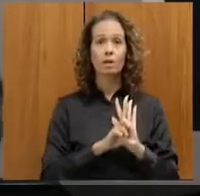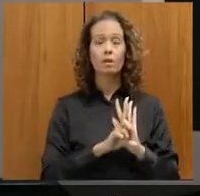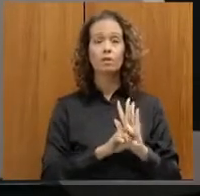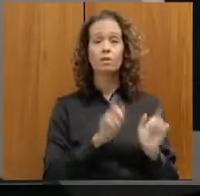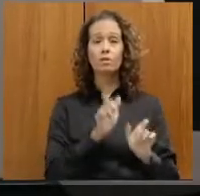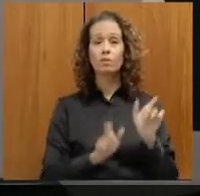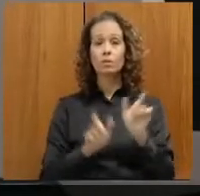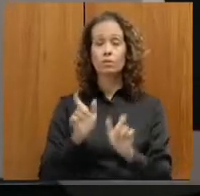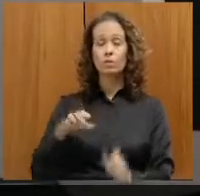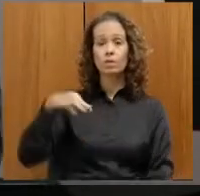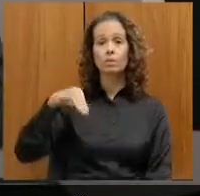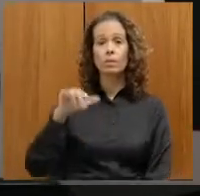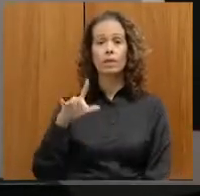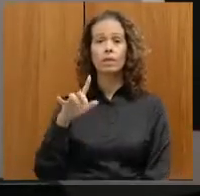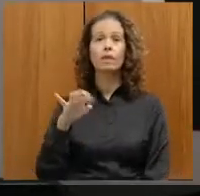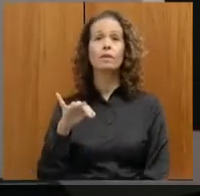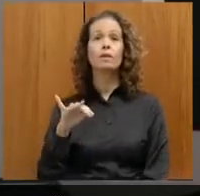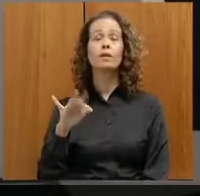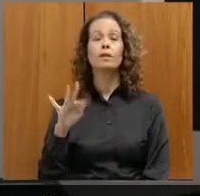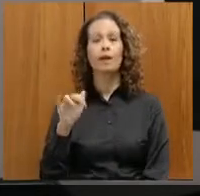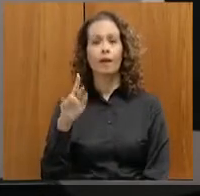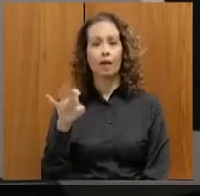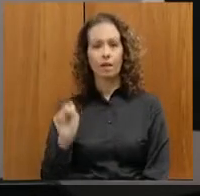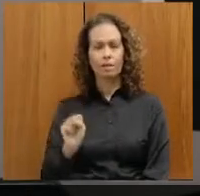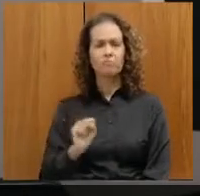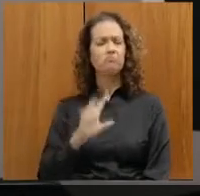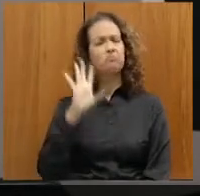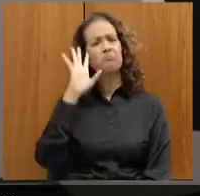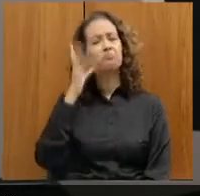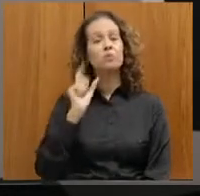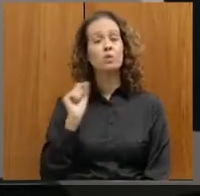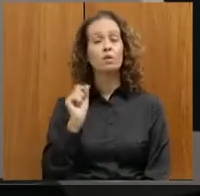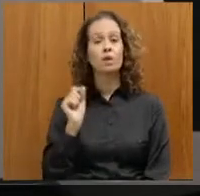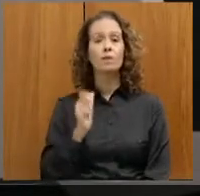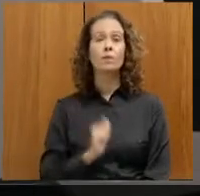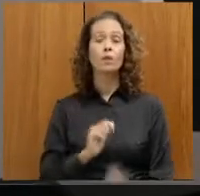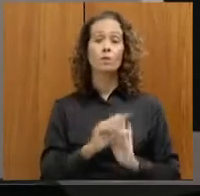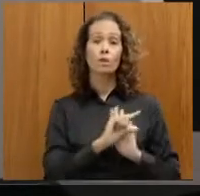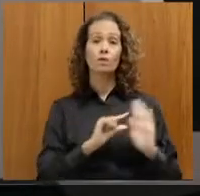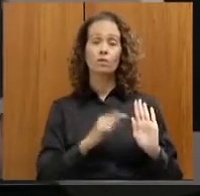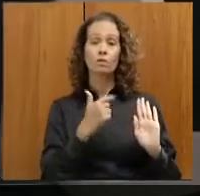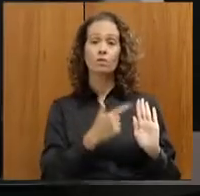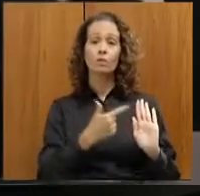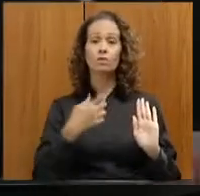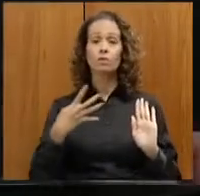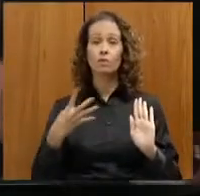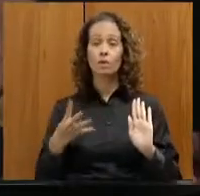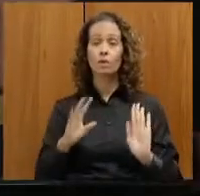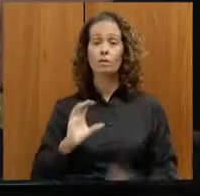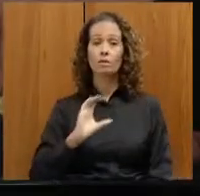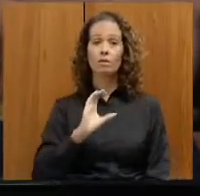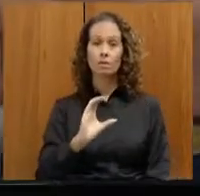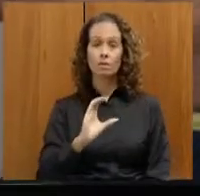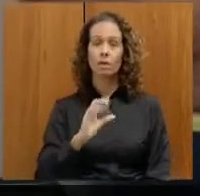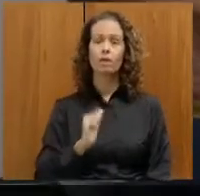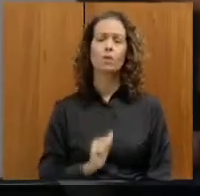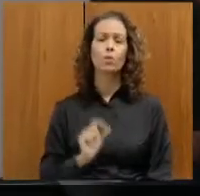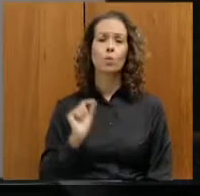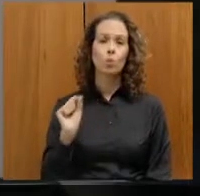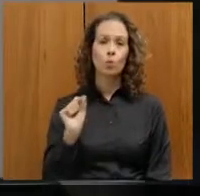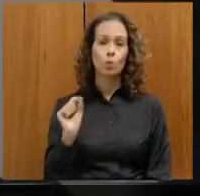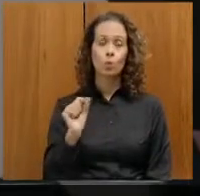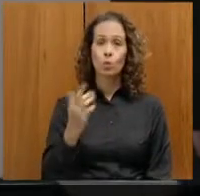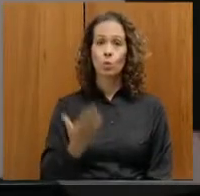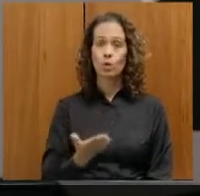esse o outro dia e Mato Grosso determinando que o artigo 24 separa primeiro e segundo cujo Ofício